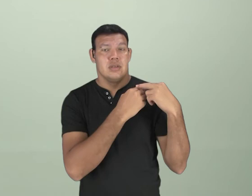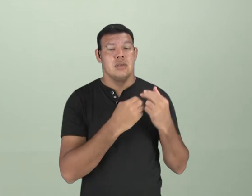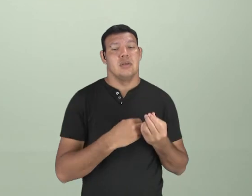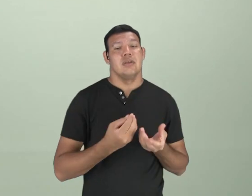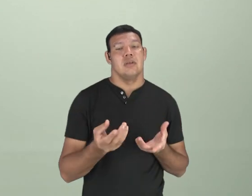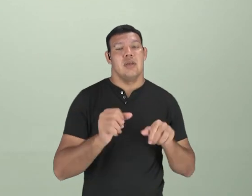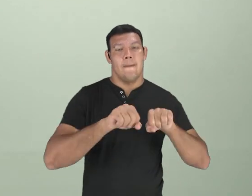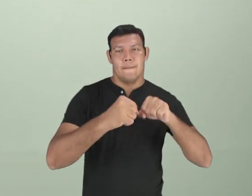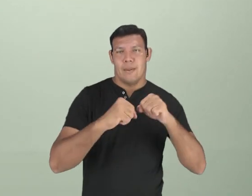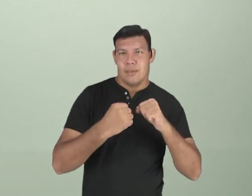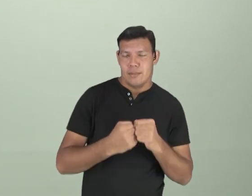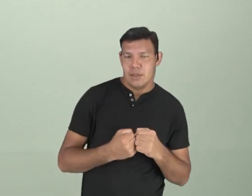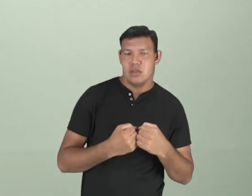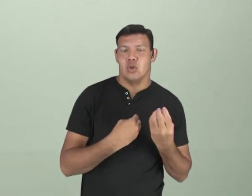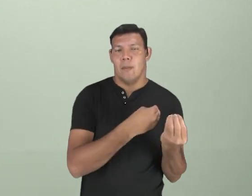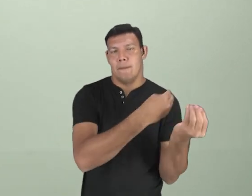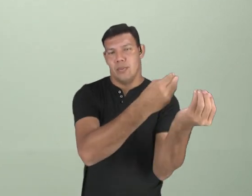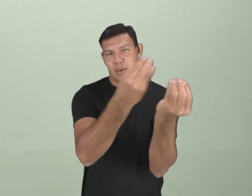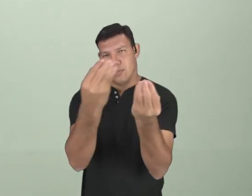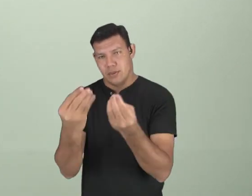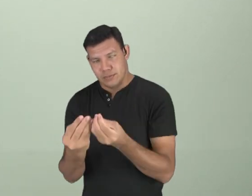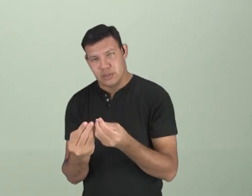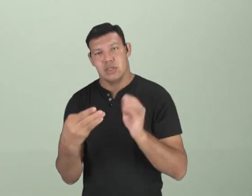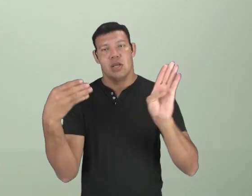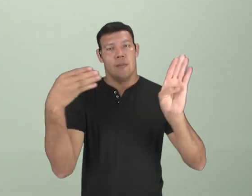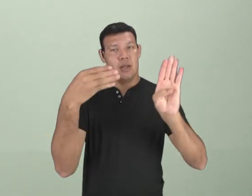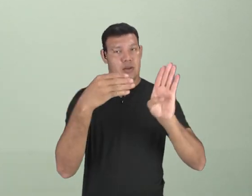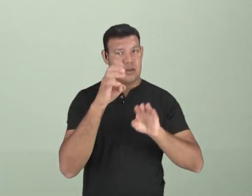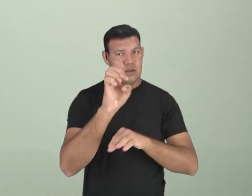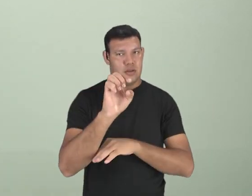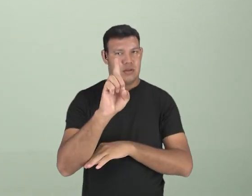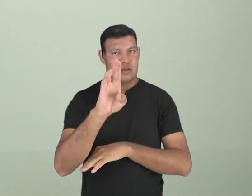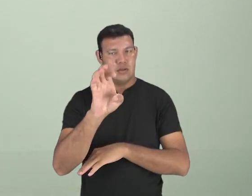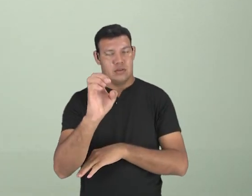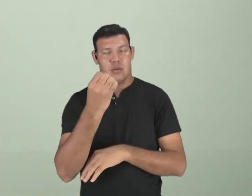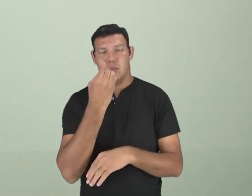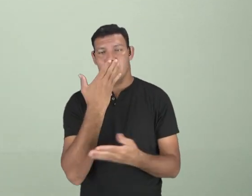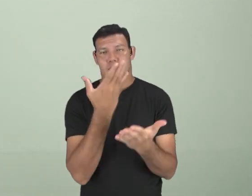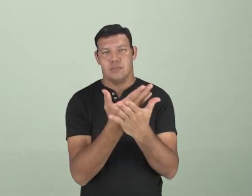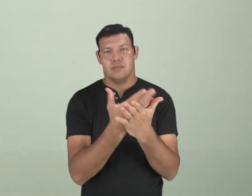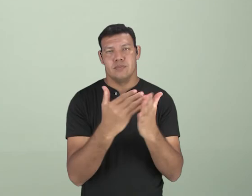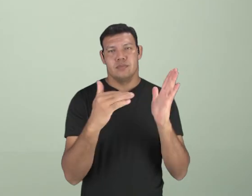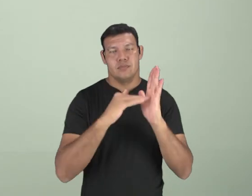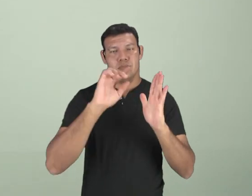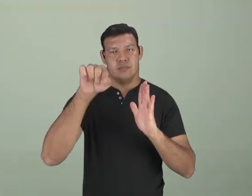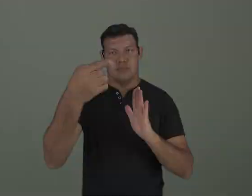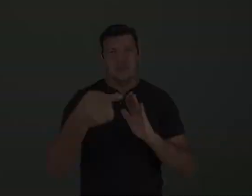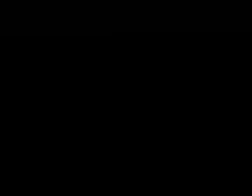distribuição dos nutrientes, tá bom? Essa aula fica na plataforma Edu. Desejo bons estudos e até a próxima.